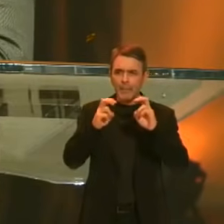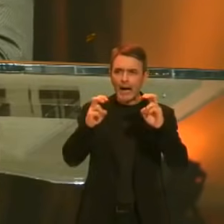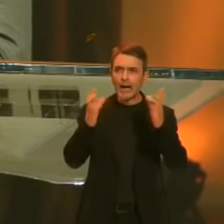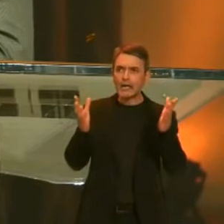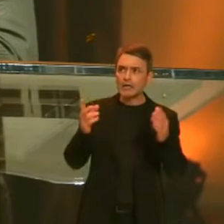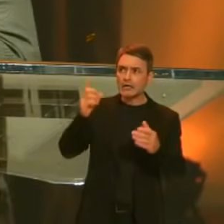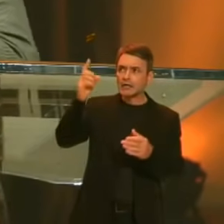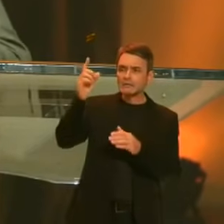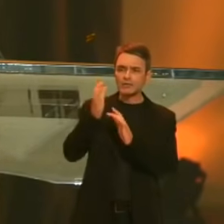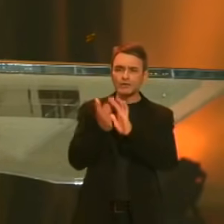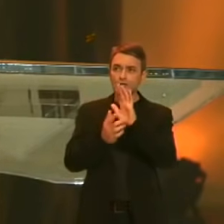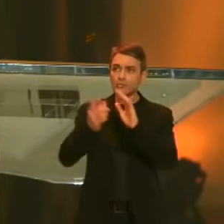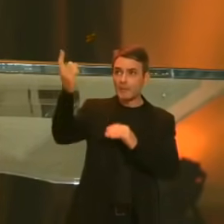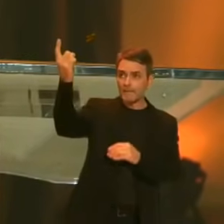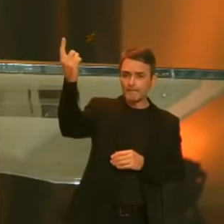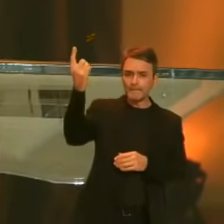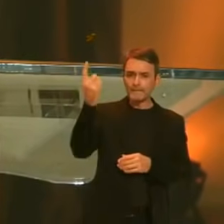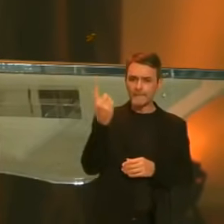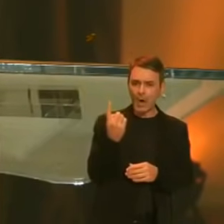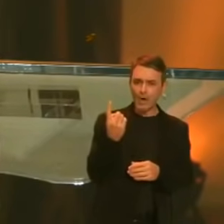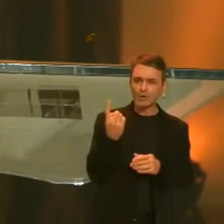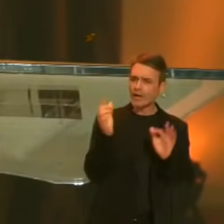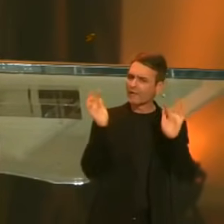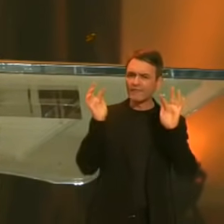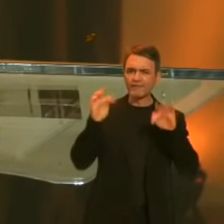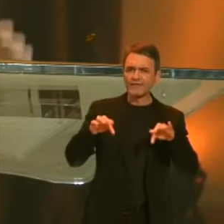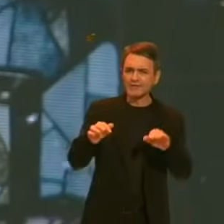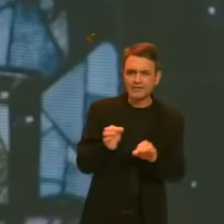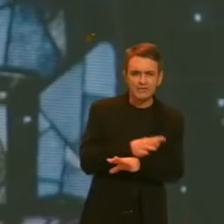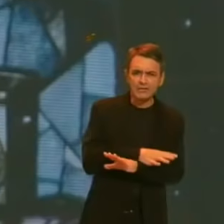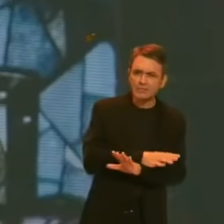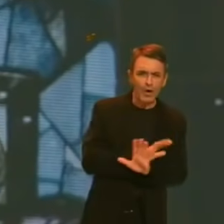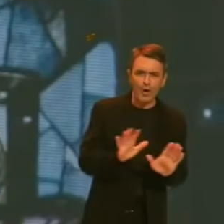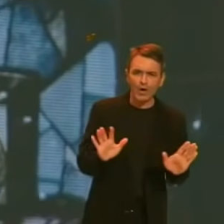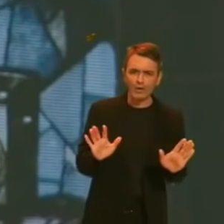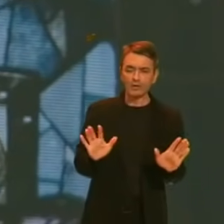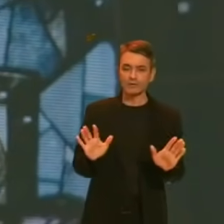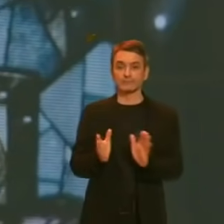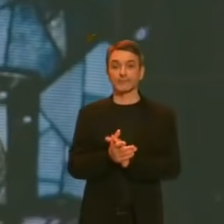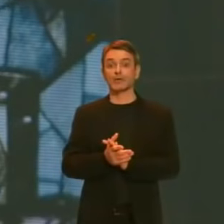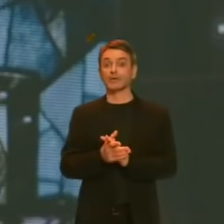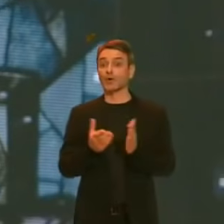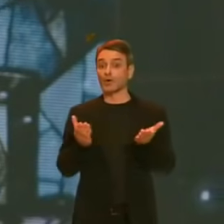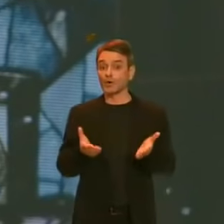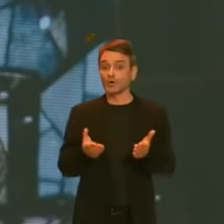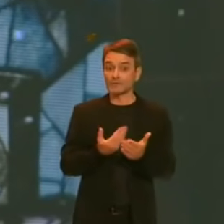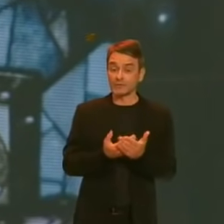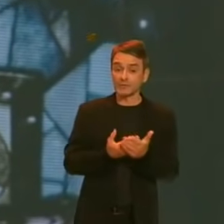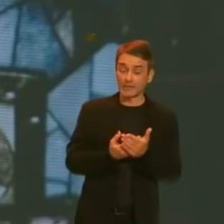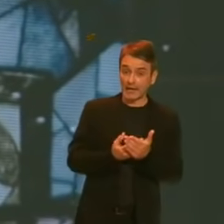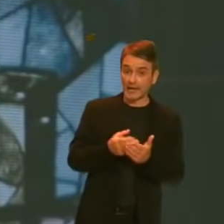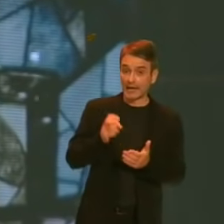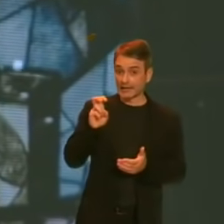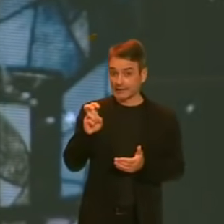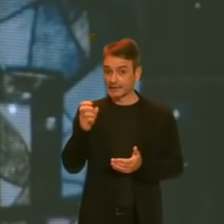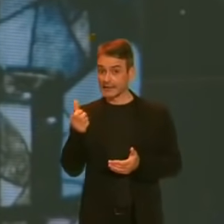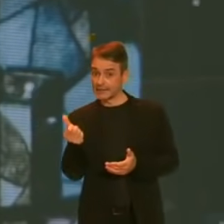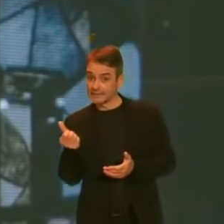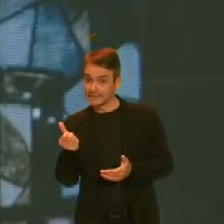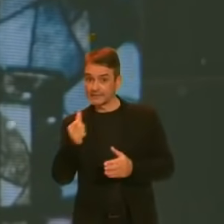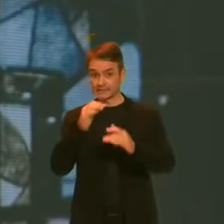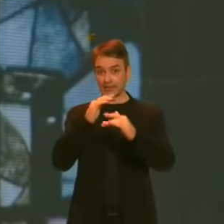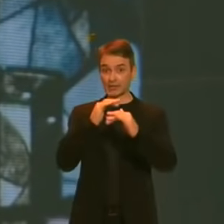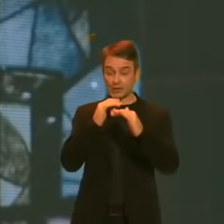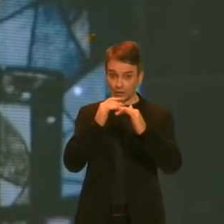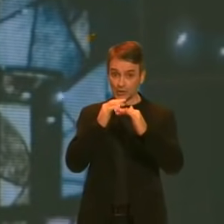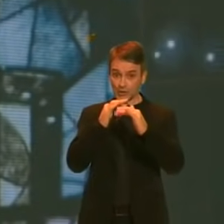vai ser o fim de todas as coisas. Hoje a gente vai estudar a 5ª e a 6ª trombeta. E é interessante porque quando